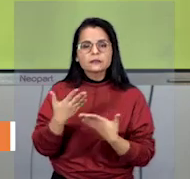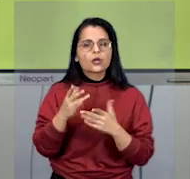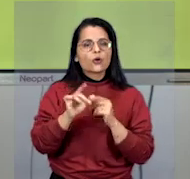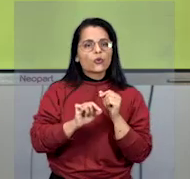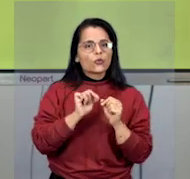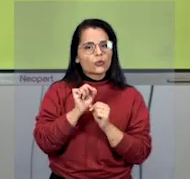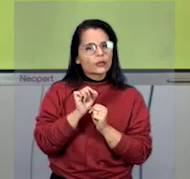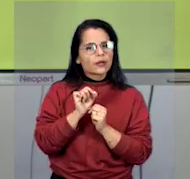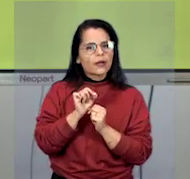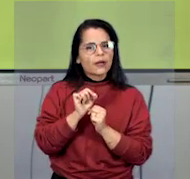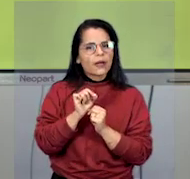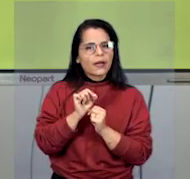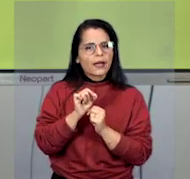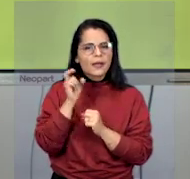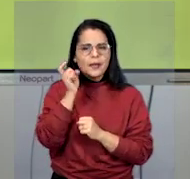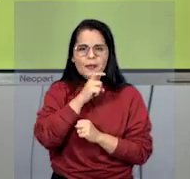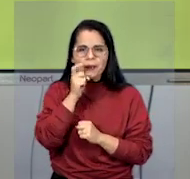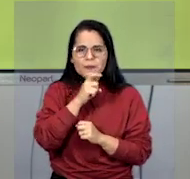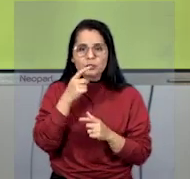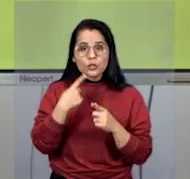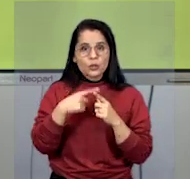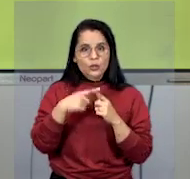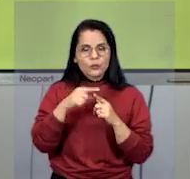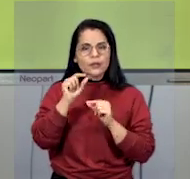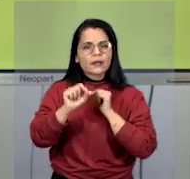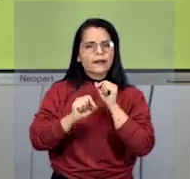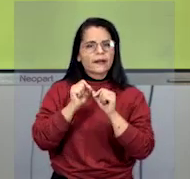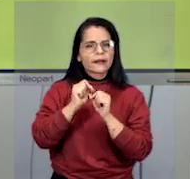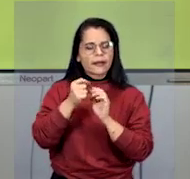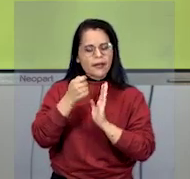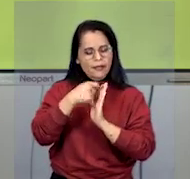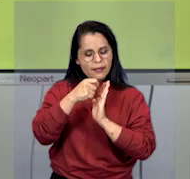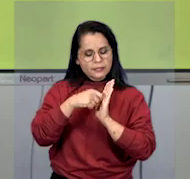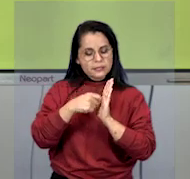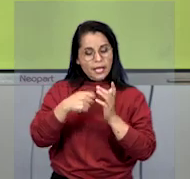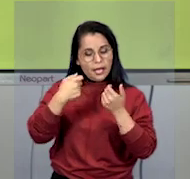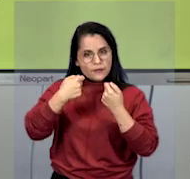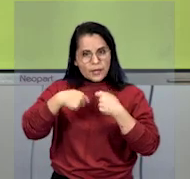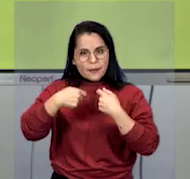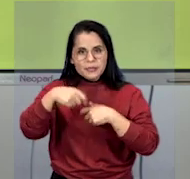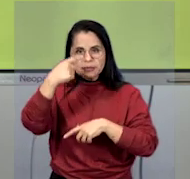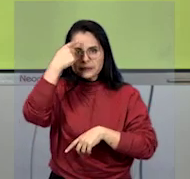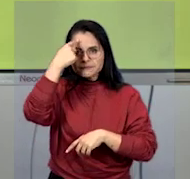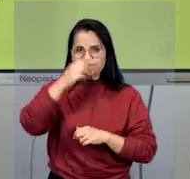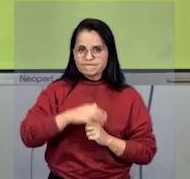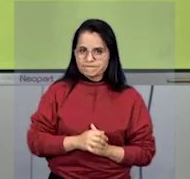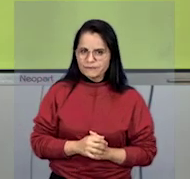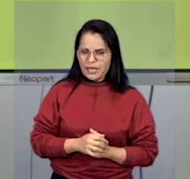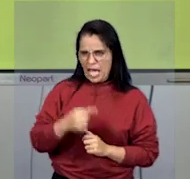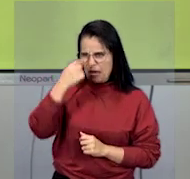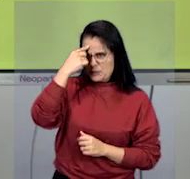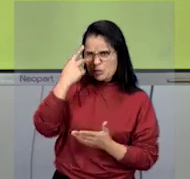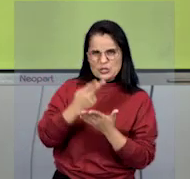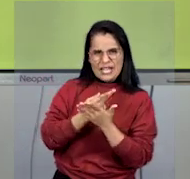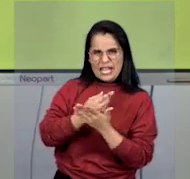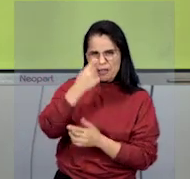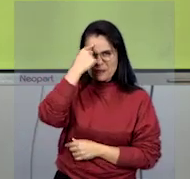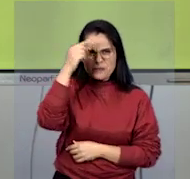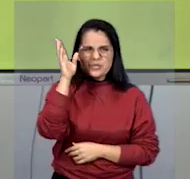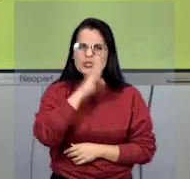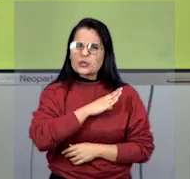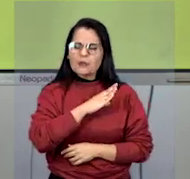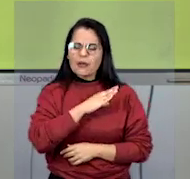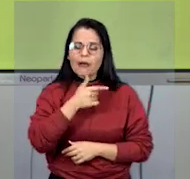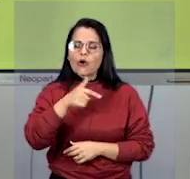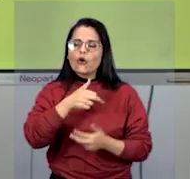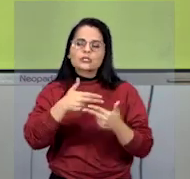é uma grande mentira. Por quê? Quem escreve primeiro tem que pensar. Né? Ah, mas ele pensou errado, ele pensou mal. É outra